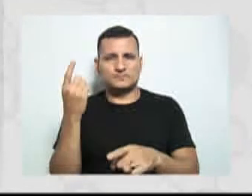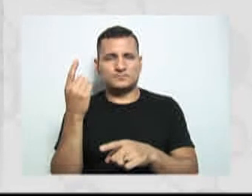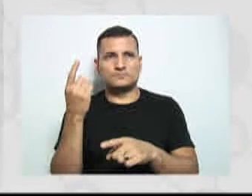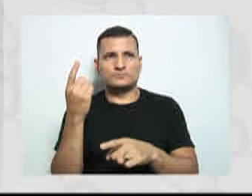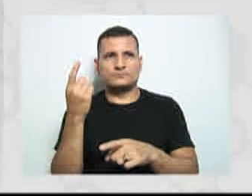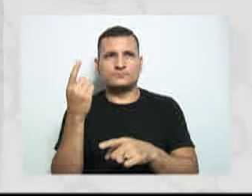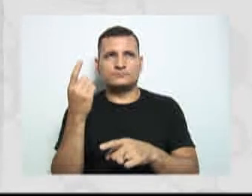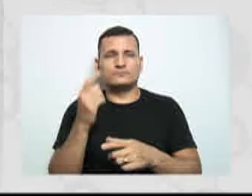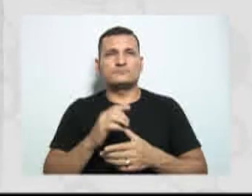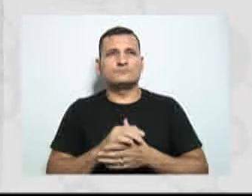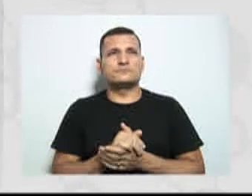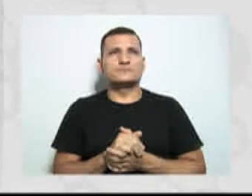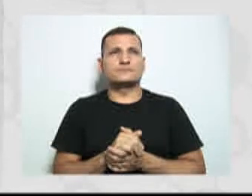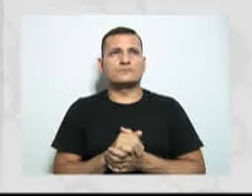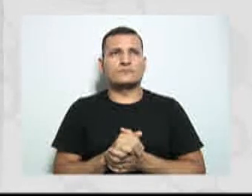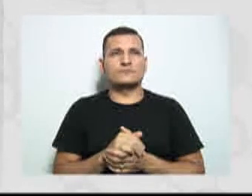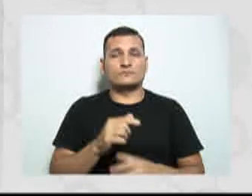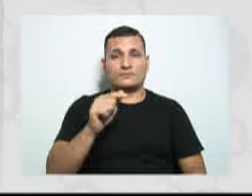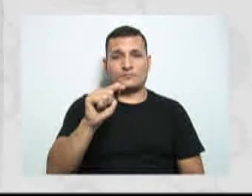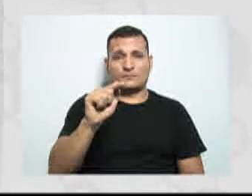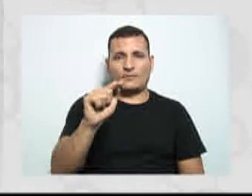de